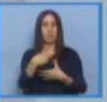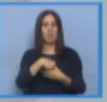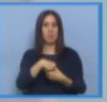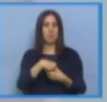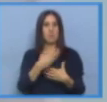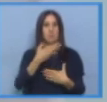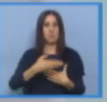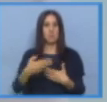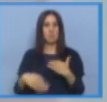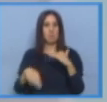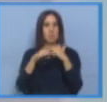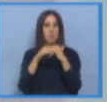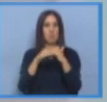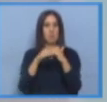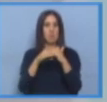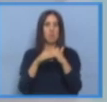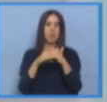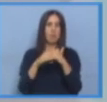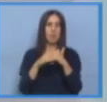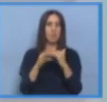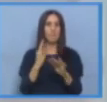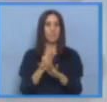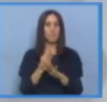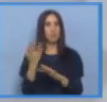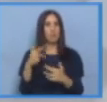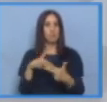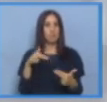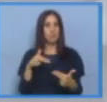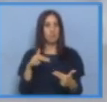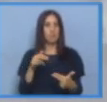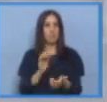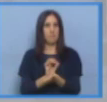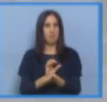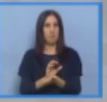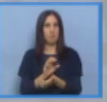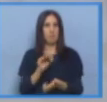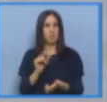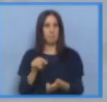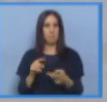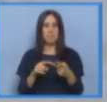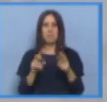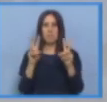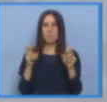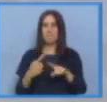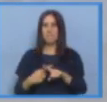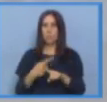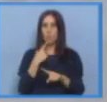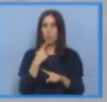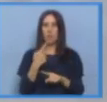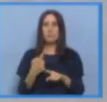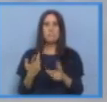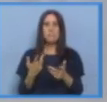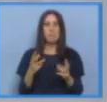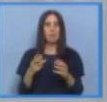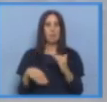na Semana da Igualdade, que é festejada pela Câmara Municipal da Figueira da Foz também, O tema é bastante interessante também, chamativo, que é a igualdade de